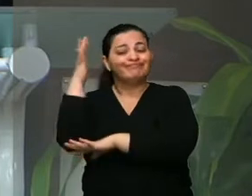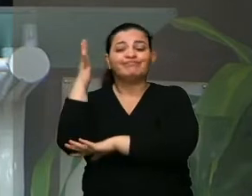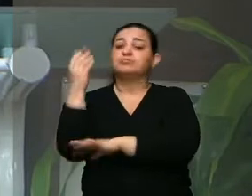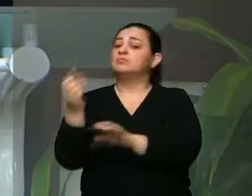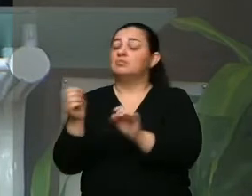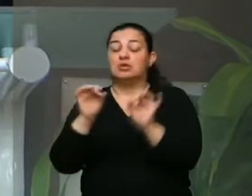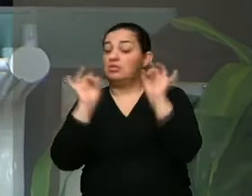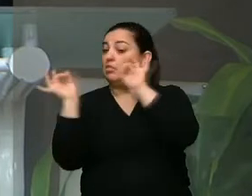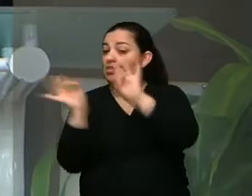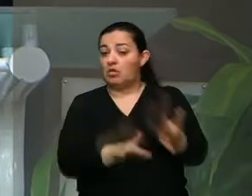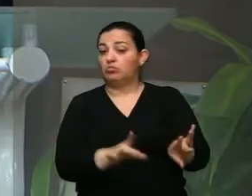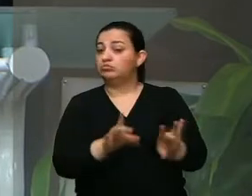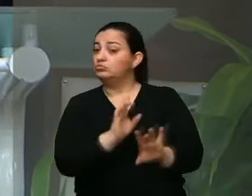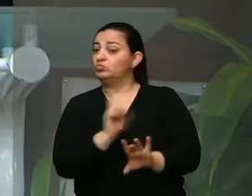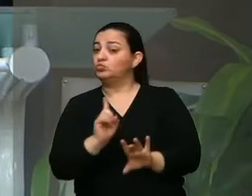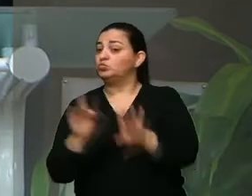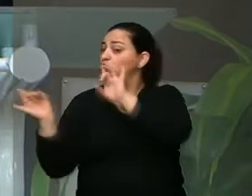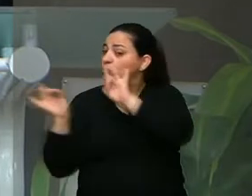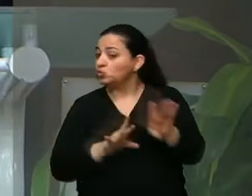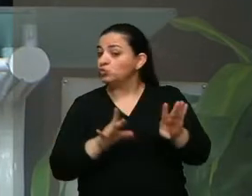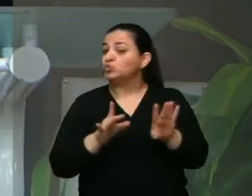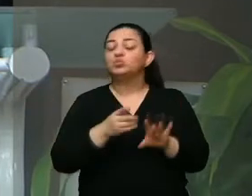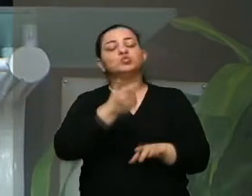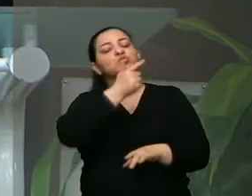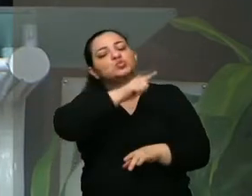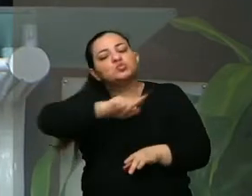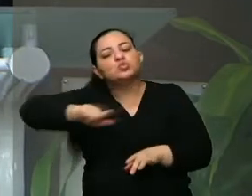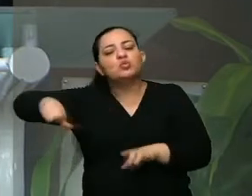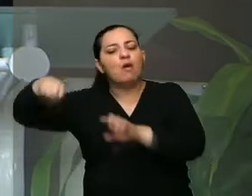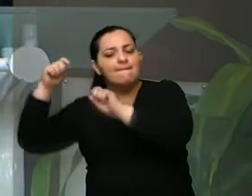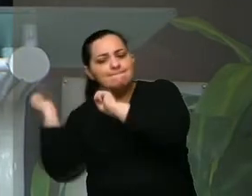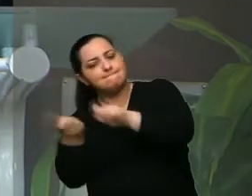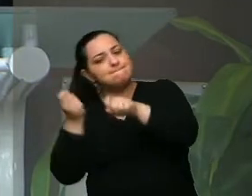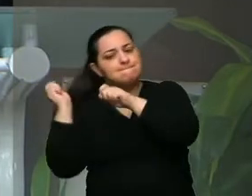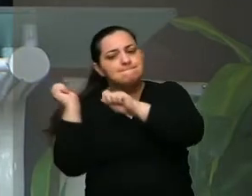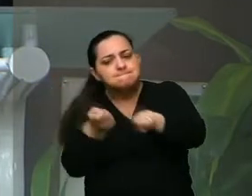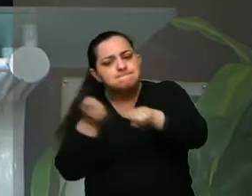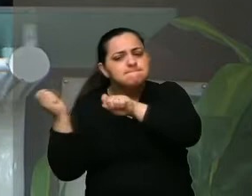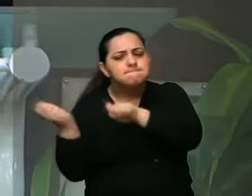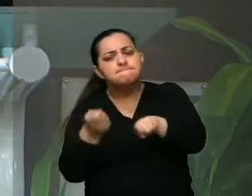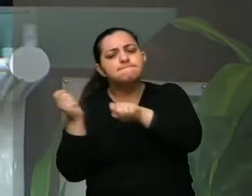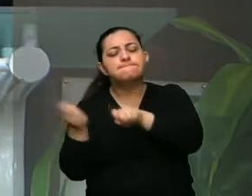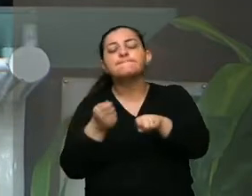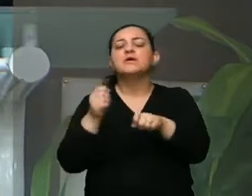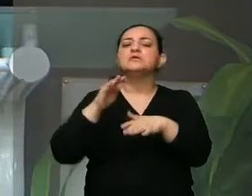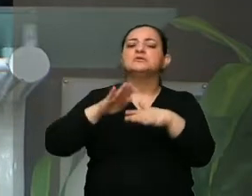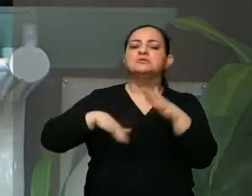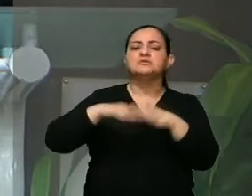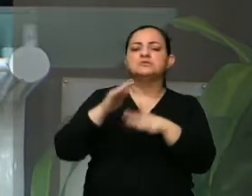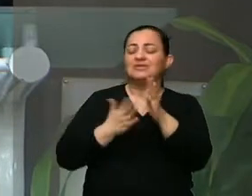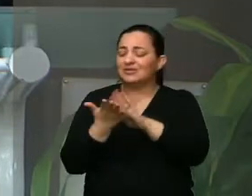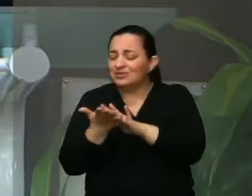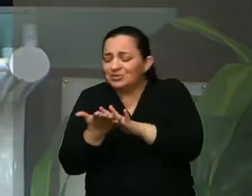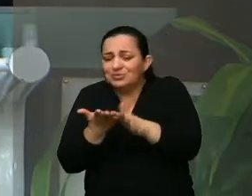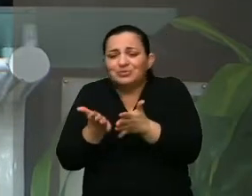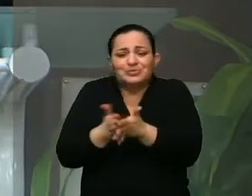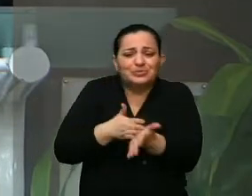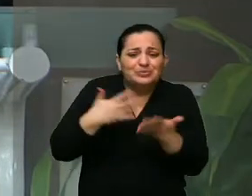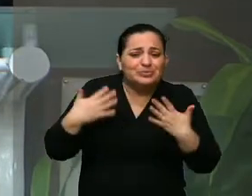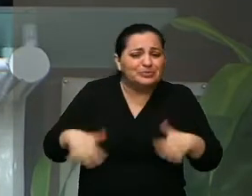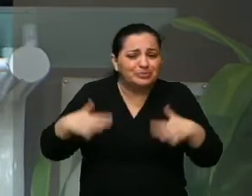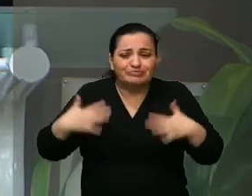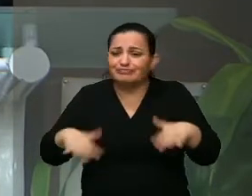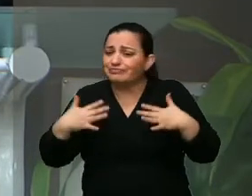largo do machado e continua golpeando já de repente as bolhas surgiram nas mãos